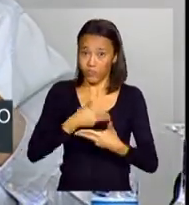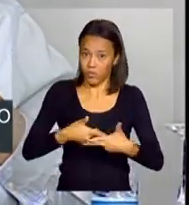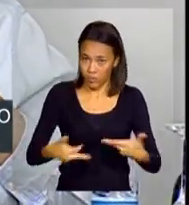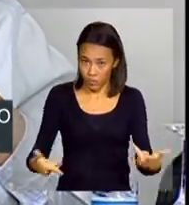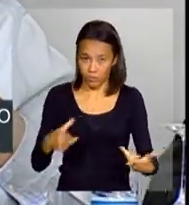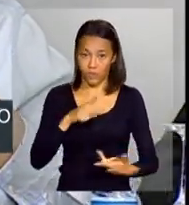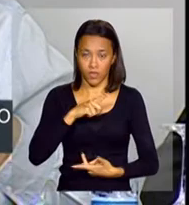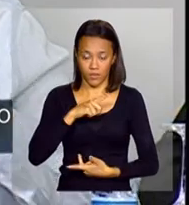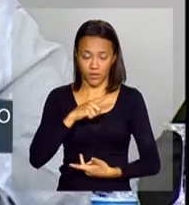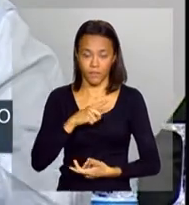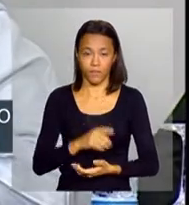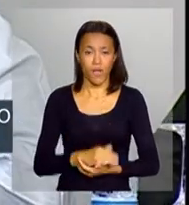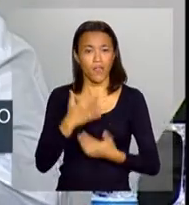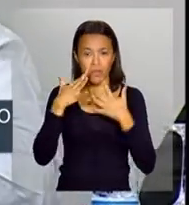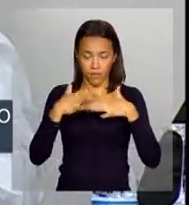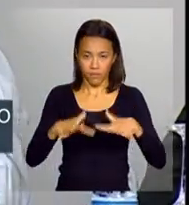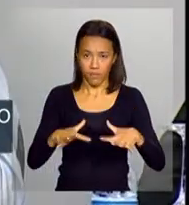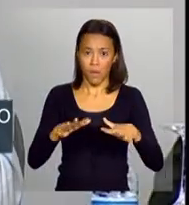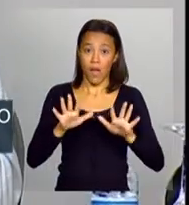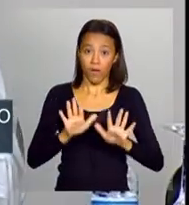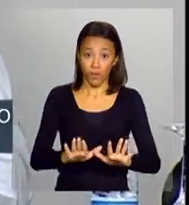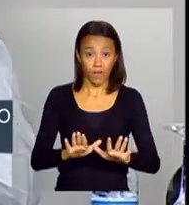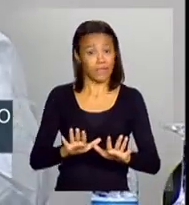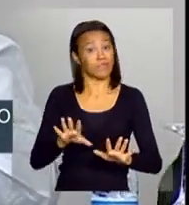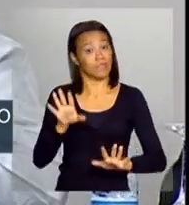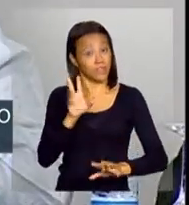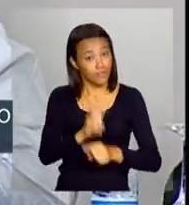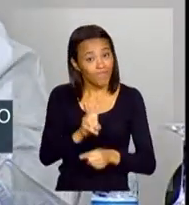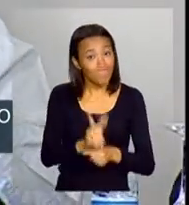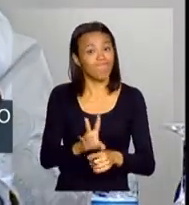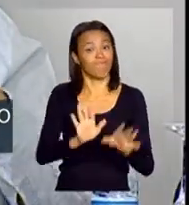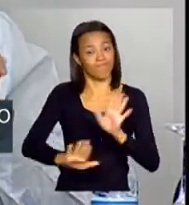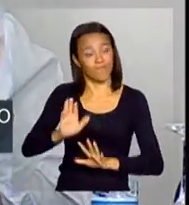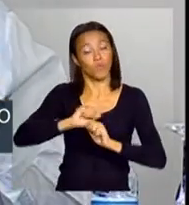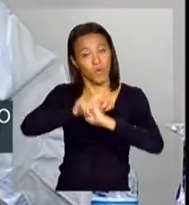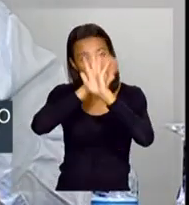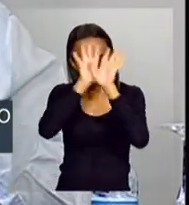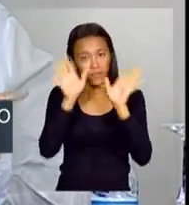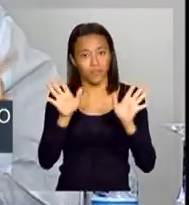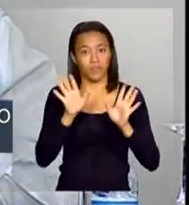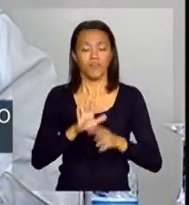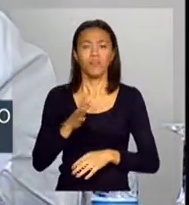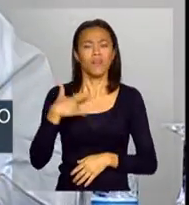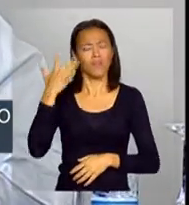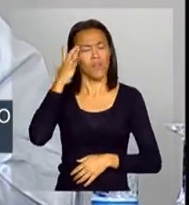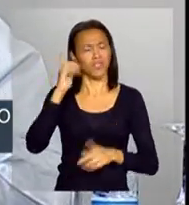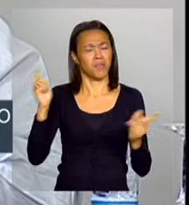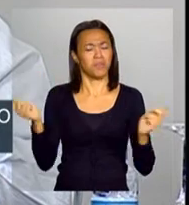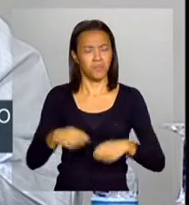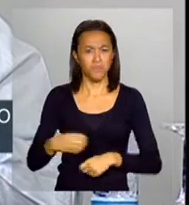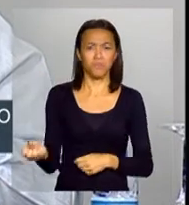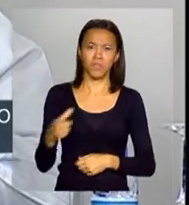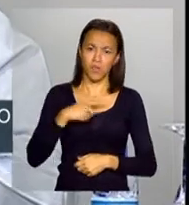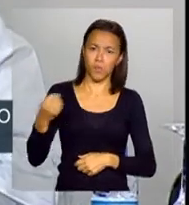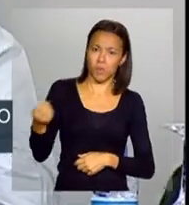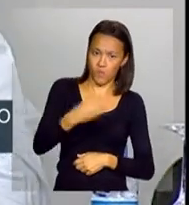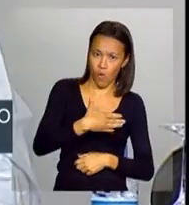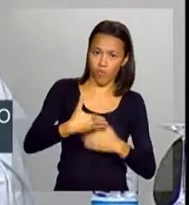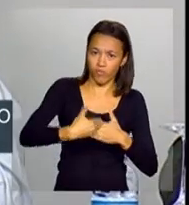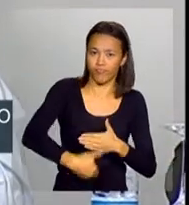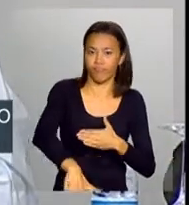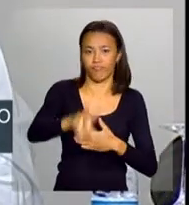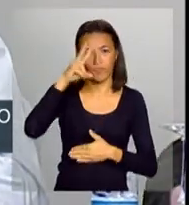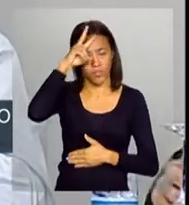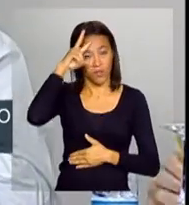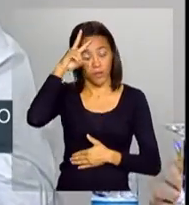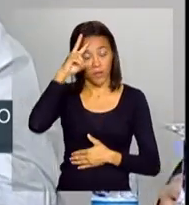alimentos. É natural. Agora, de maneira sustentável e com clareza. Então, a partir daí, eu acho que dá para escrever uma nova história. Sobre a